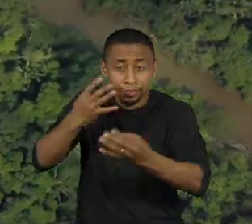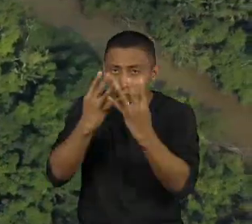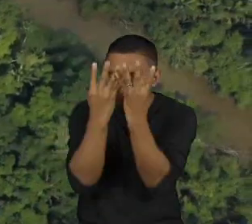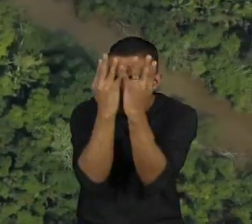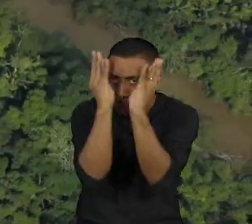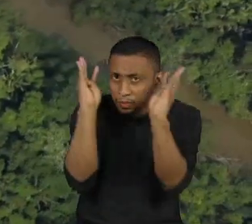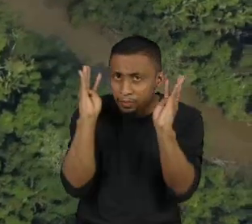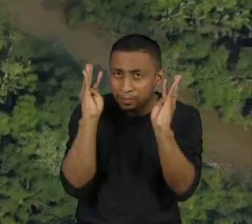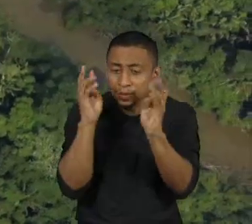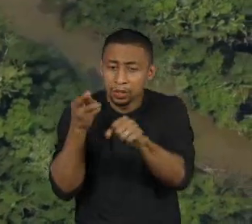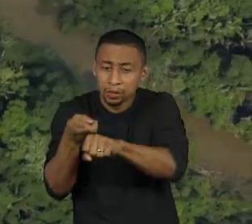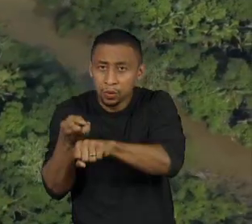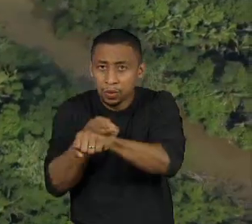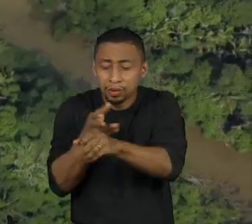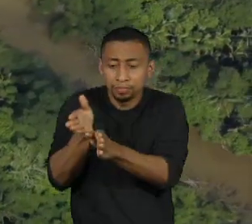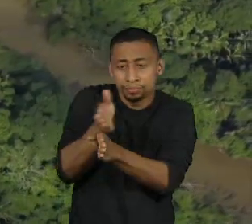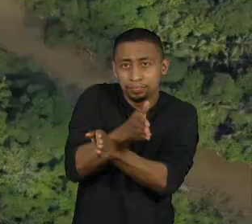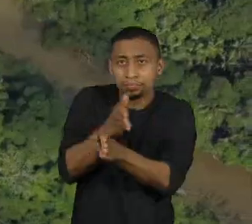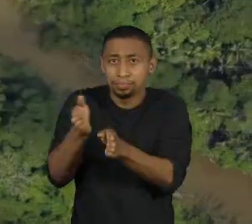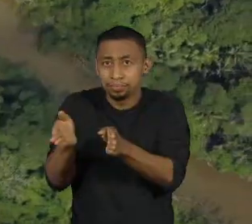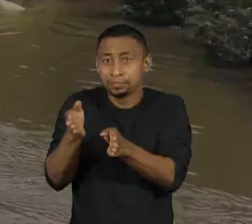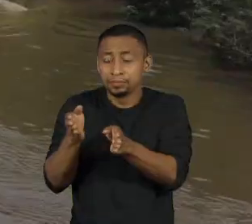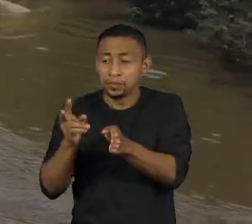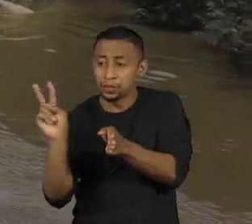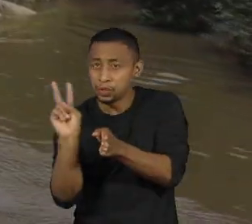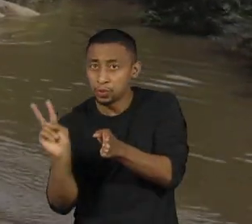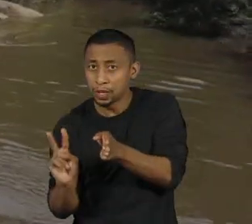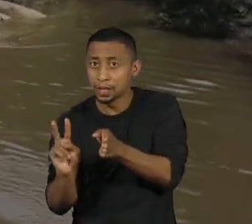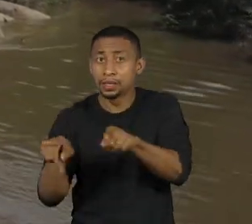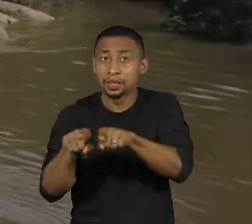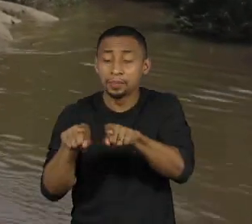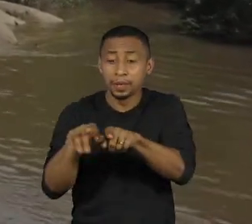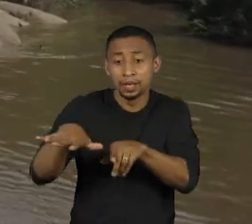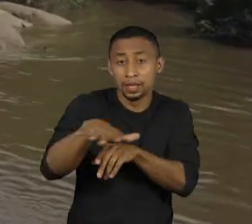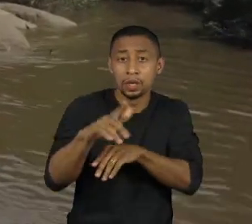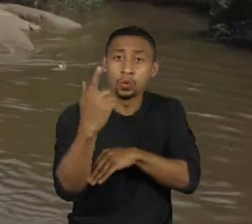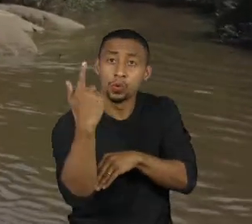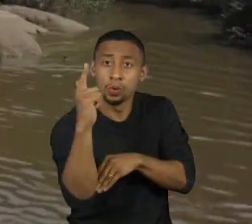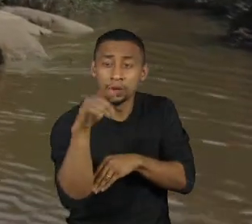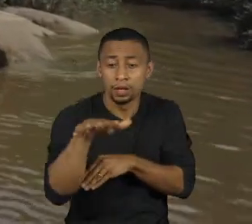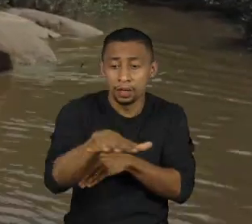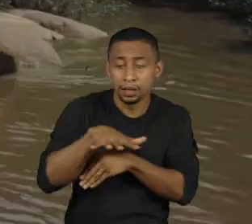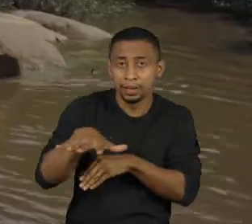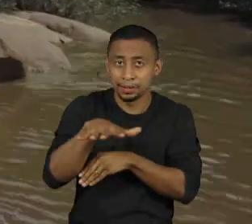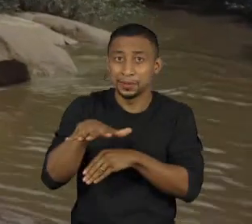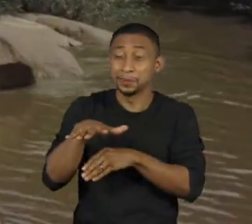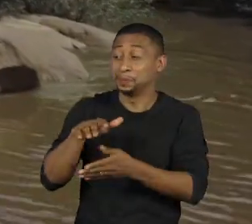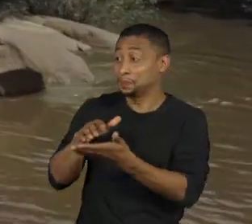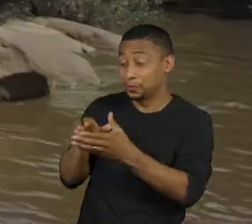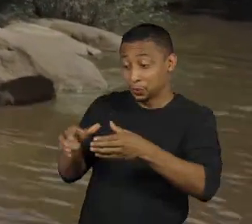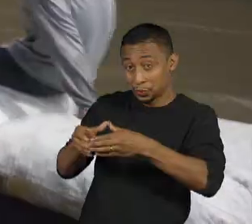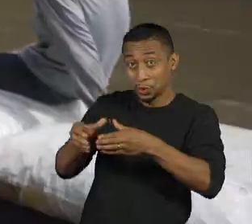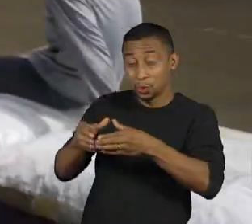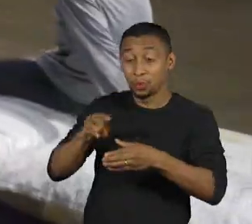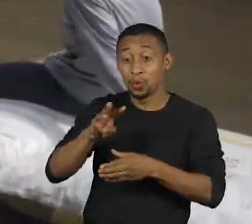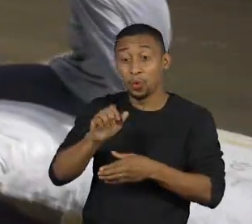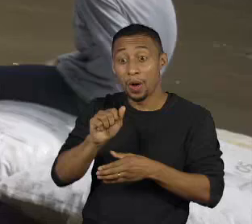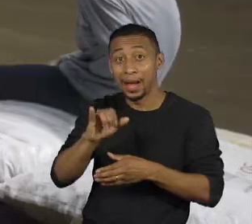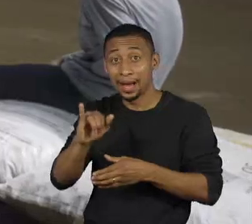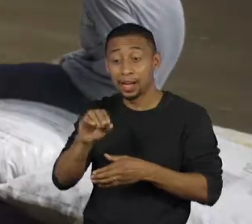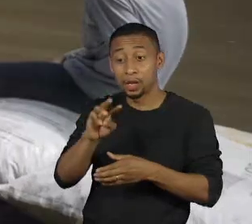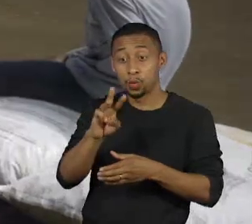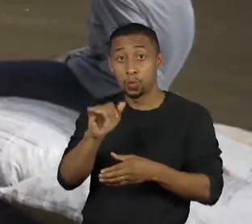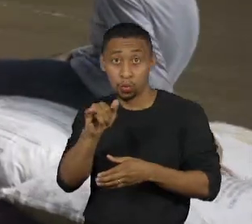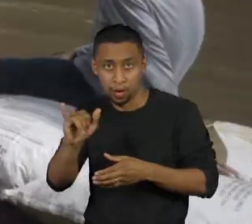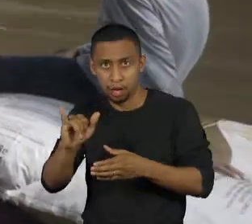faz divisa com Venezuela e Guiana. Descendo o rio, nestas canoas, os indígenas transportam sacas